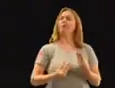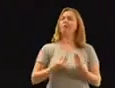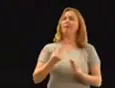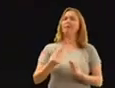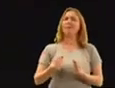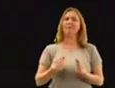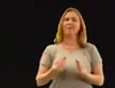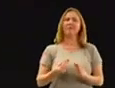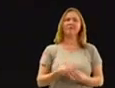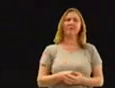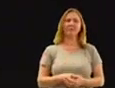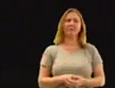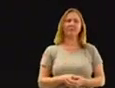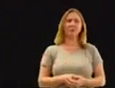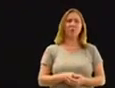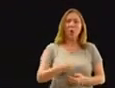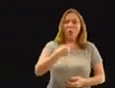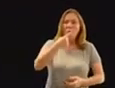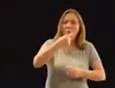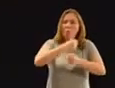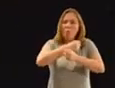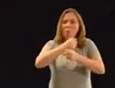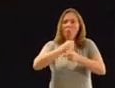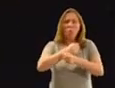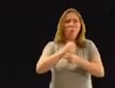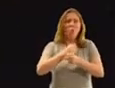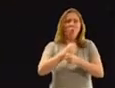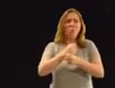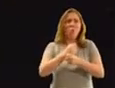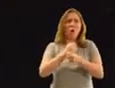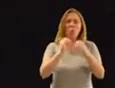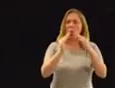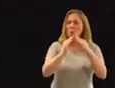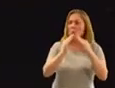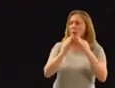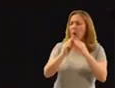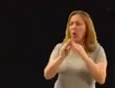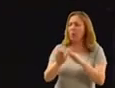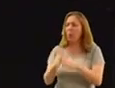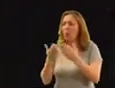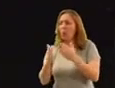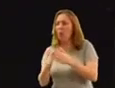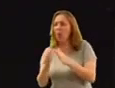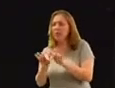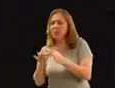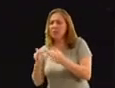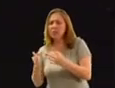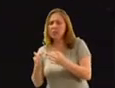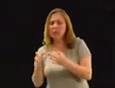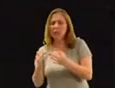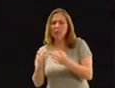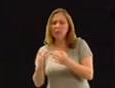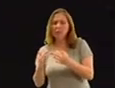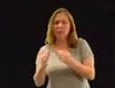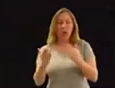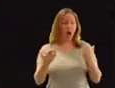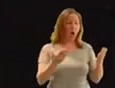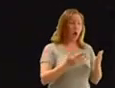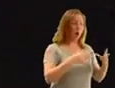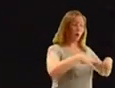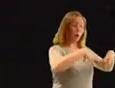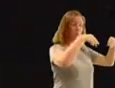Vocês em um ano saíram de um cortiço para um palácio. E ele falou que é porque a empresa está rendendo